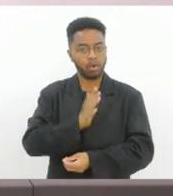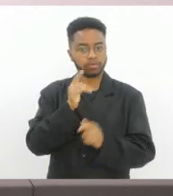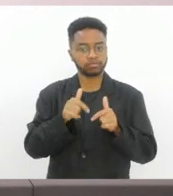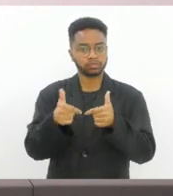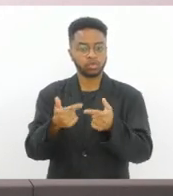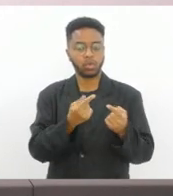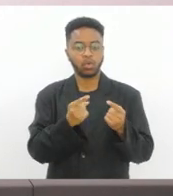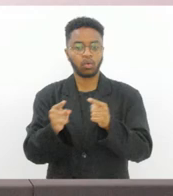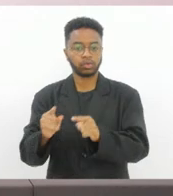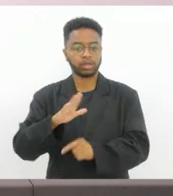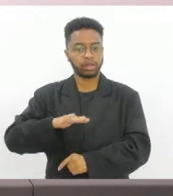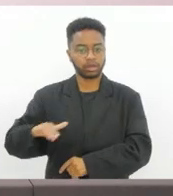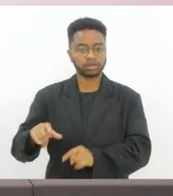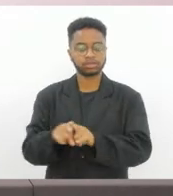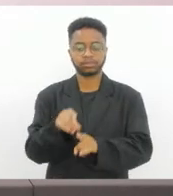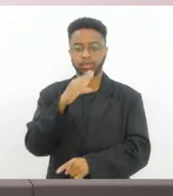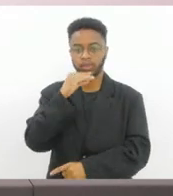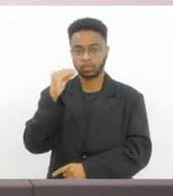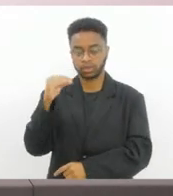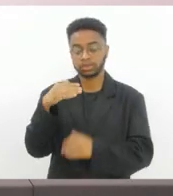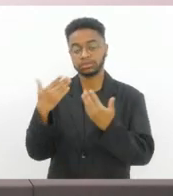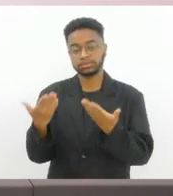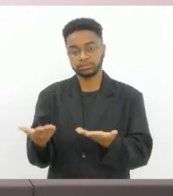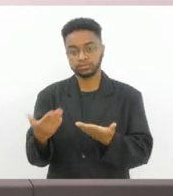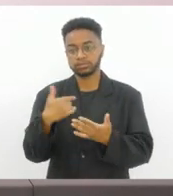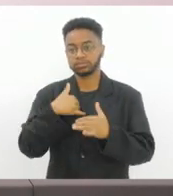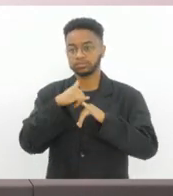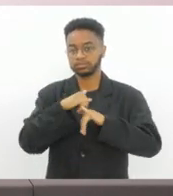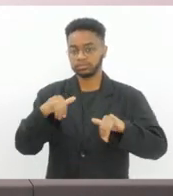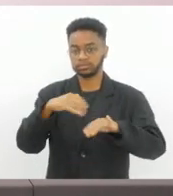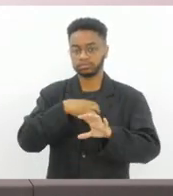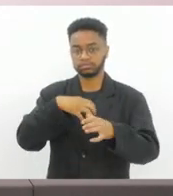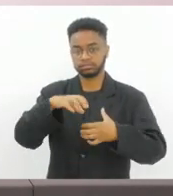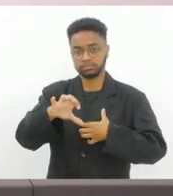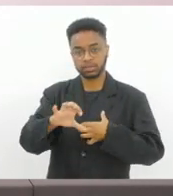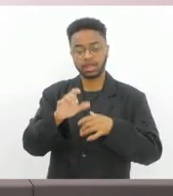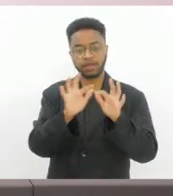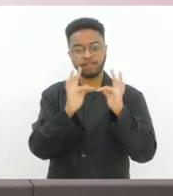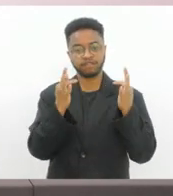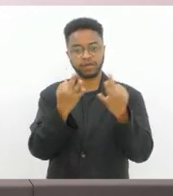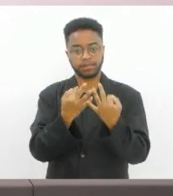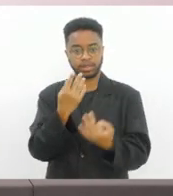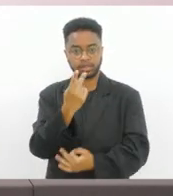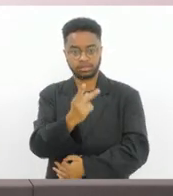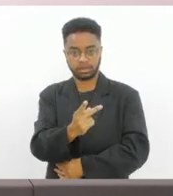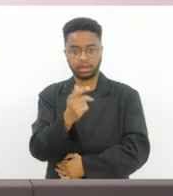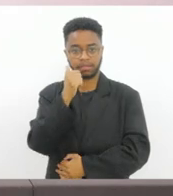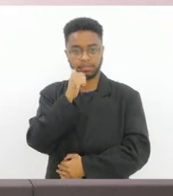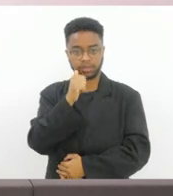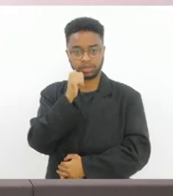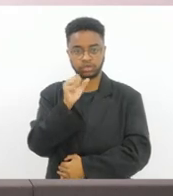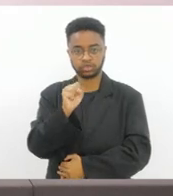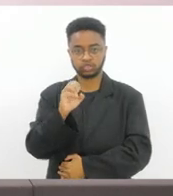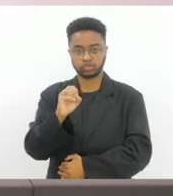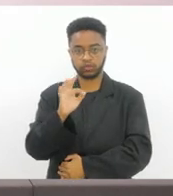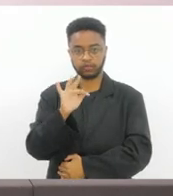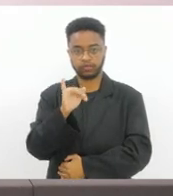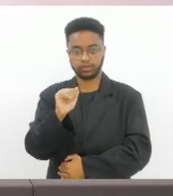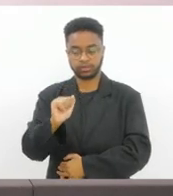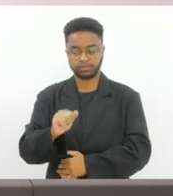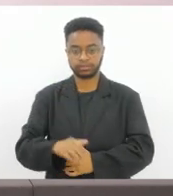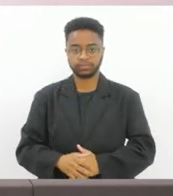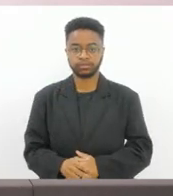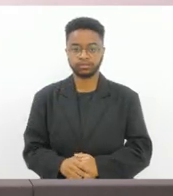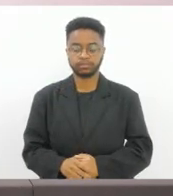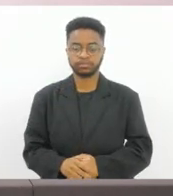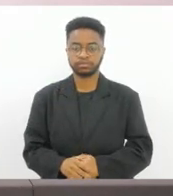e adolescentes. Então, também fica aqui a nossa solidariedade aos familiares da menina Sofia. No